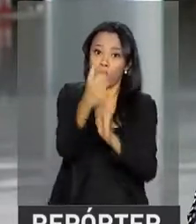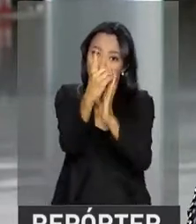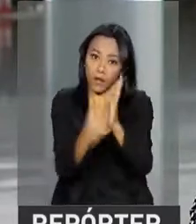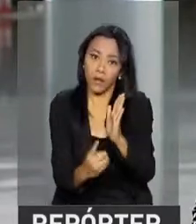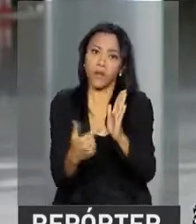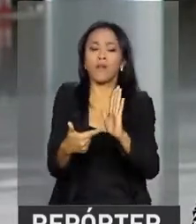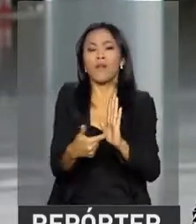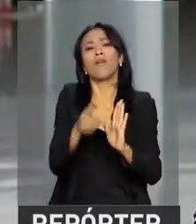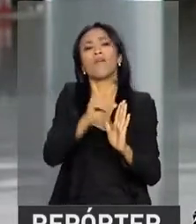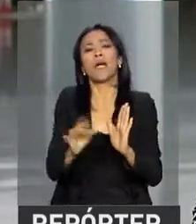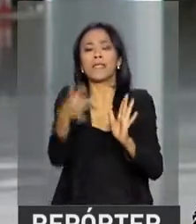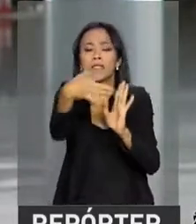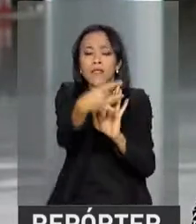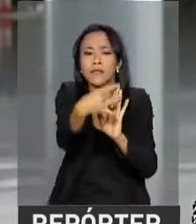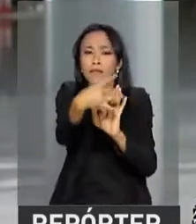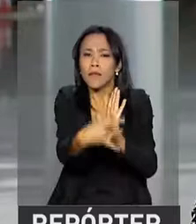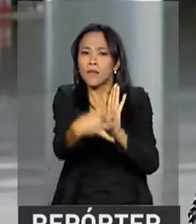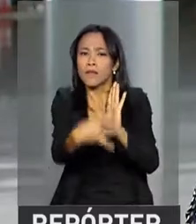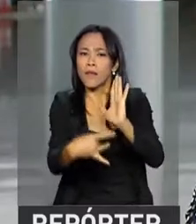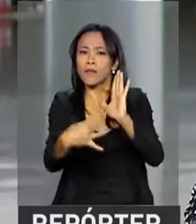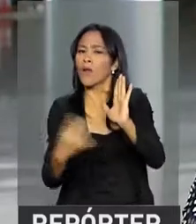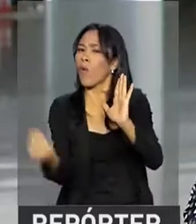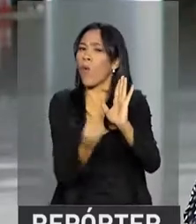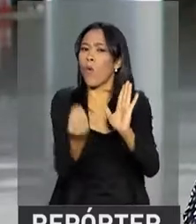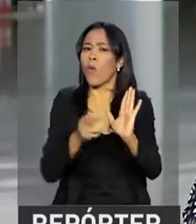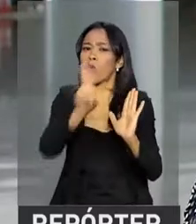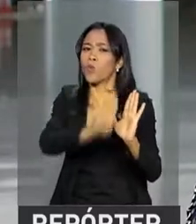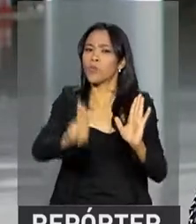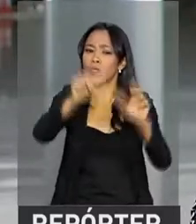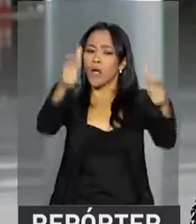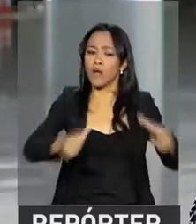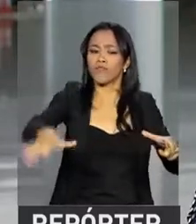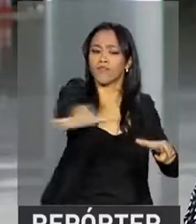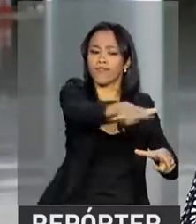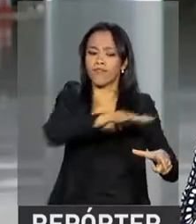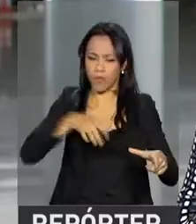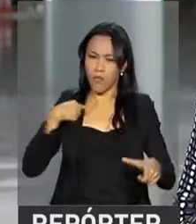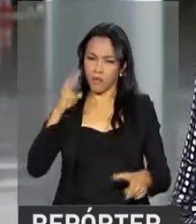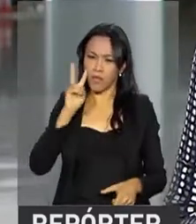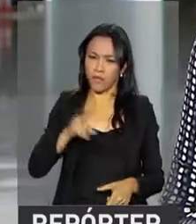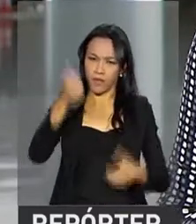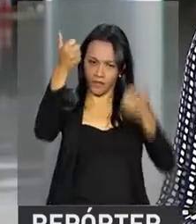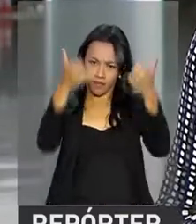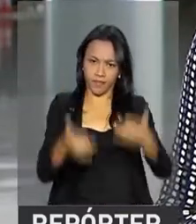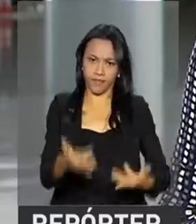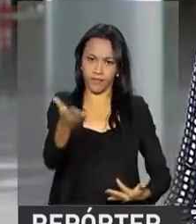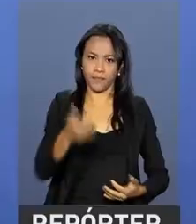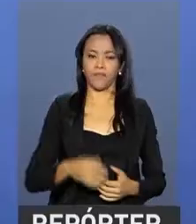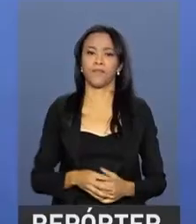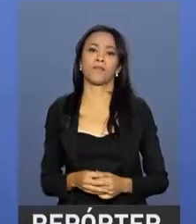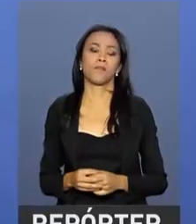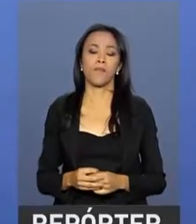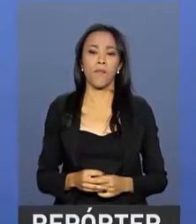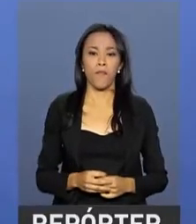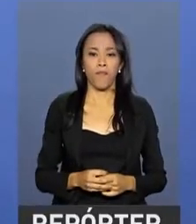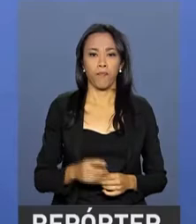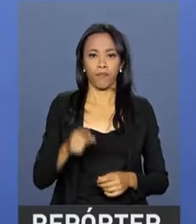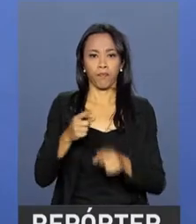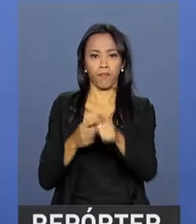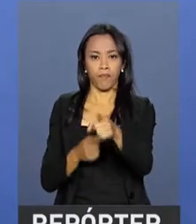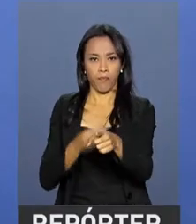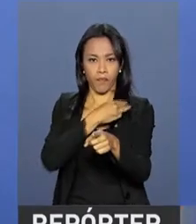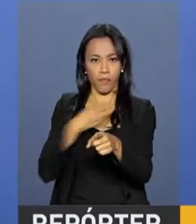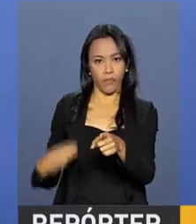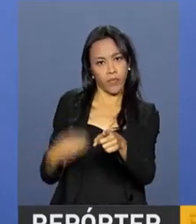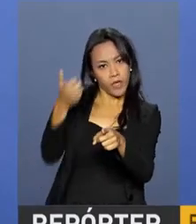ponto a ponto o uso da reserva vamos ouvir as falas dos ministros sairá